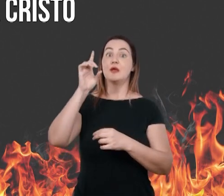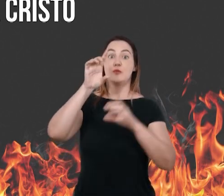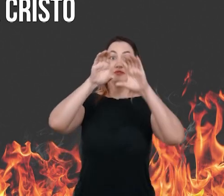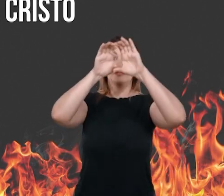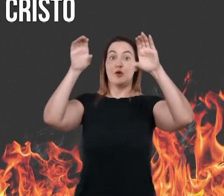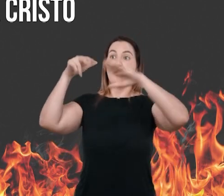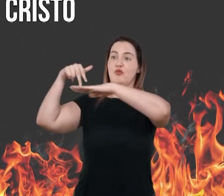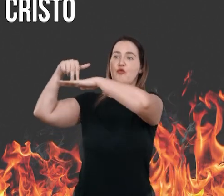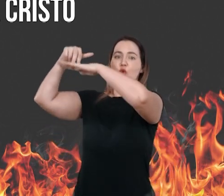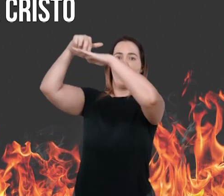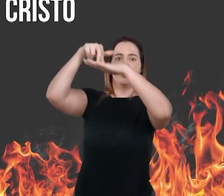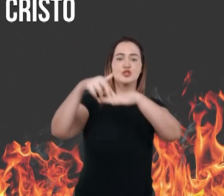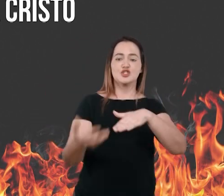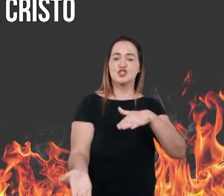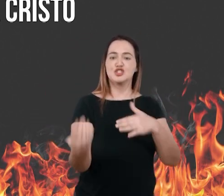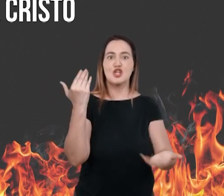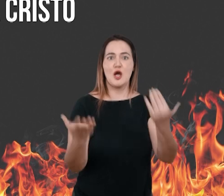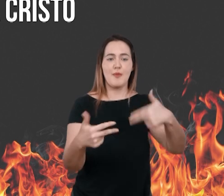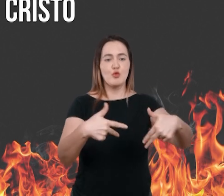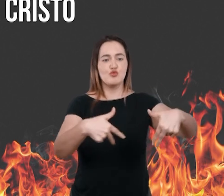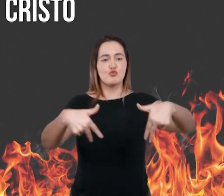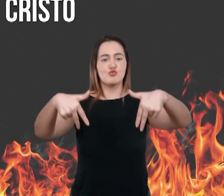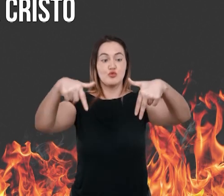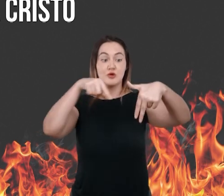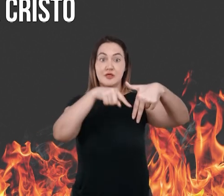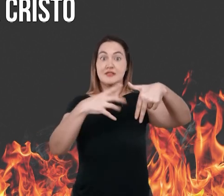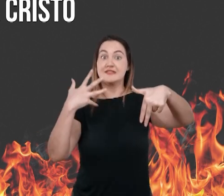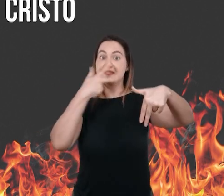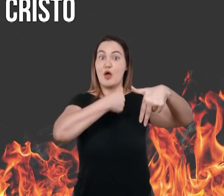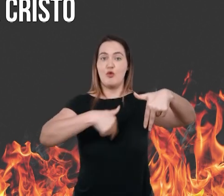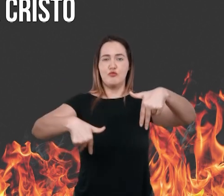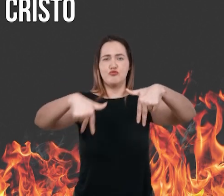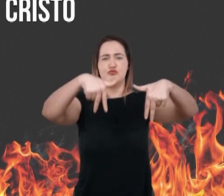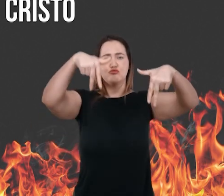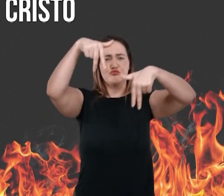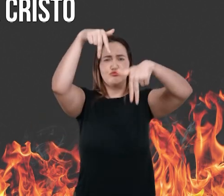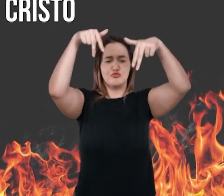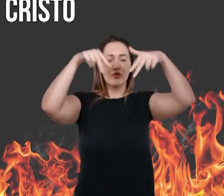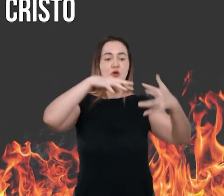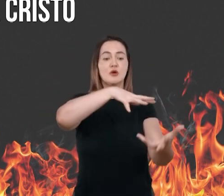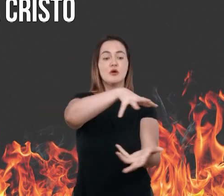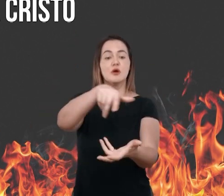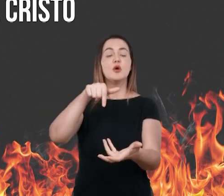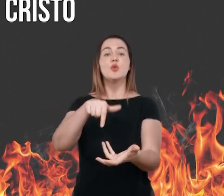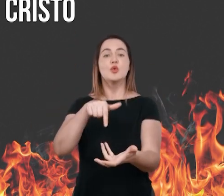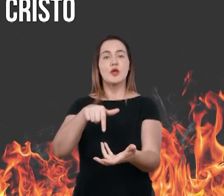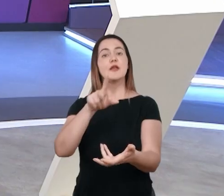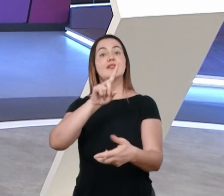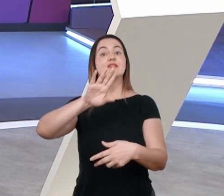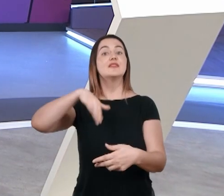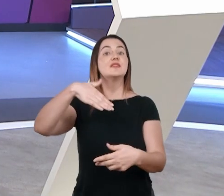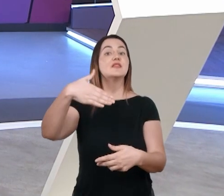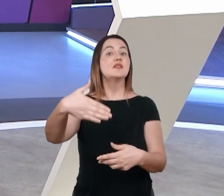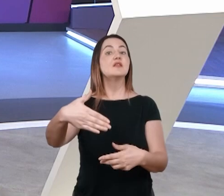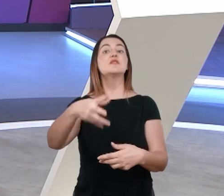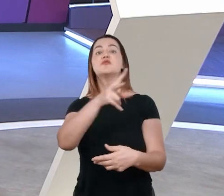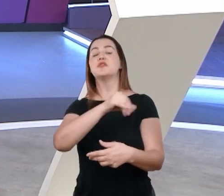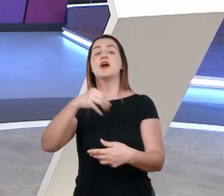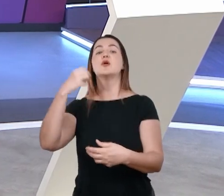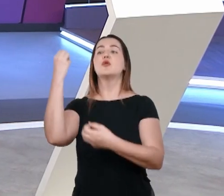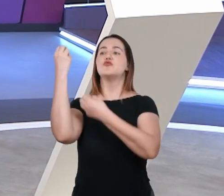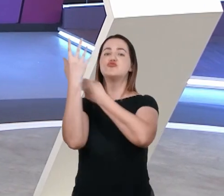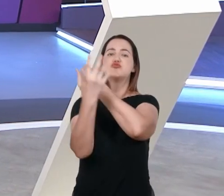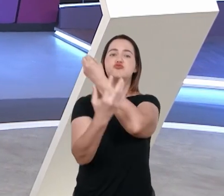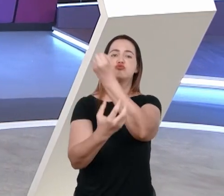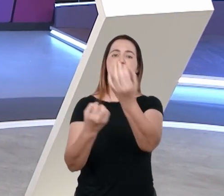da purificação dissolverá esse planeta com todos aqueles que rejeitaram a Cristo. O inferno vai